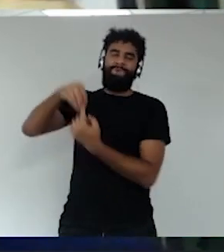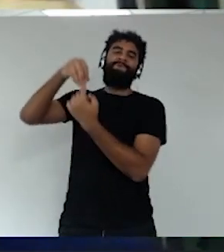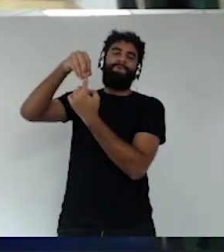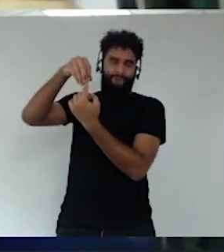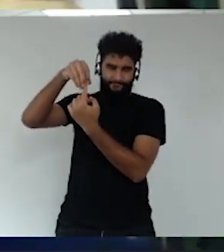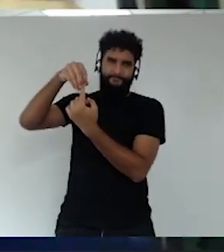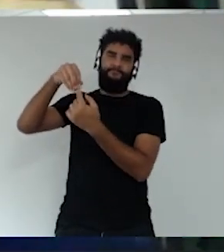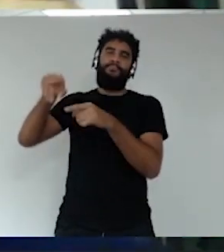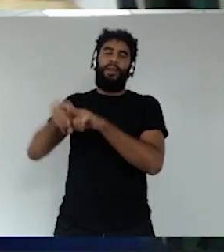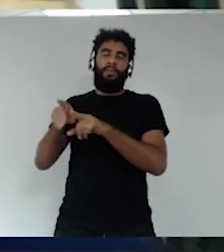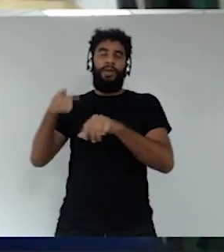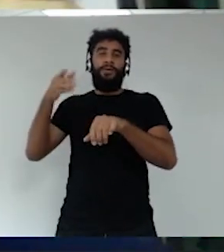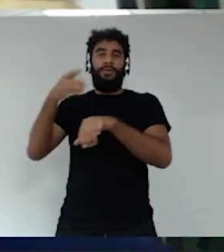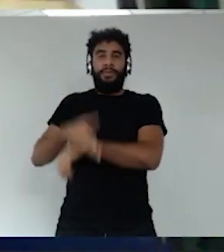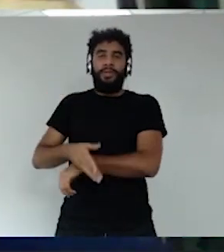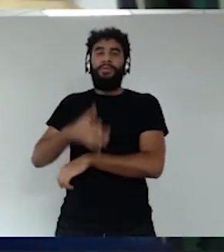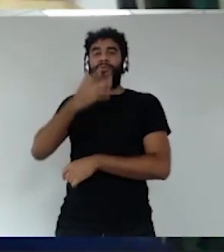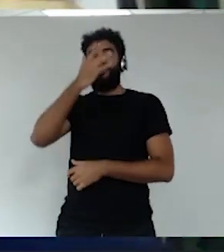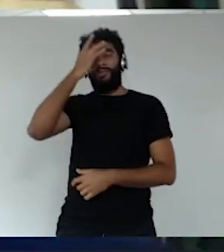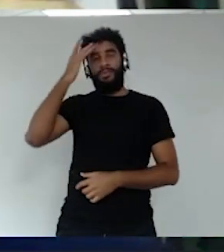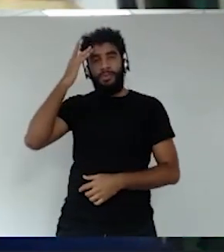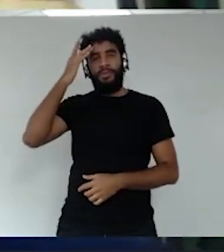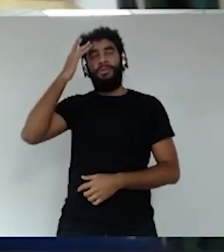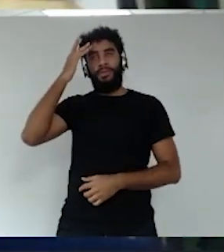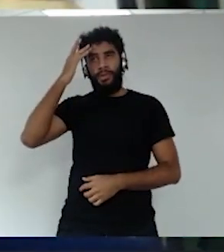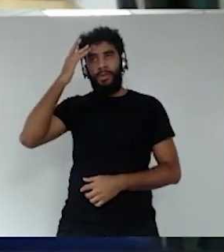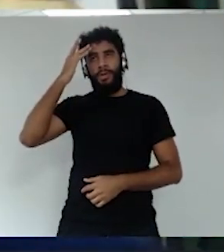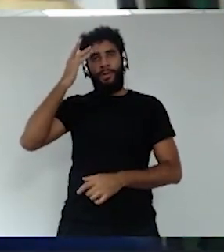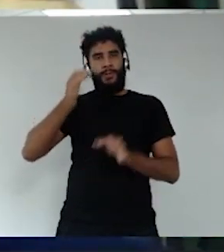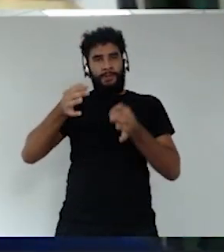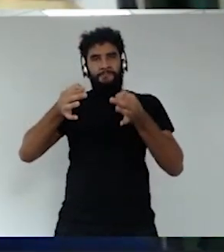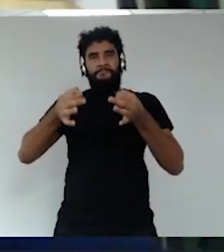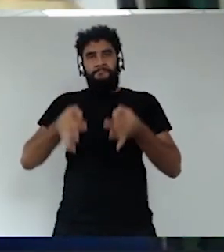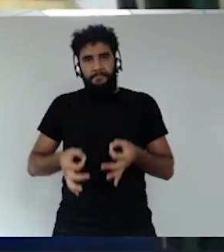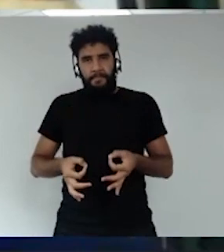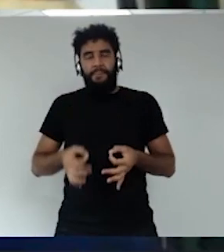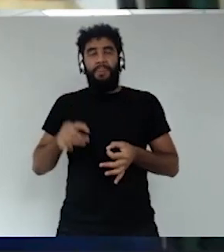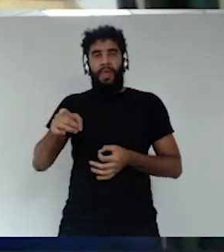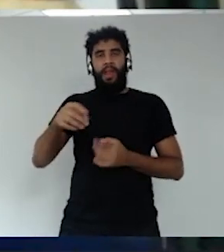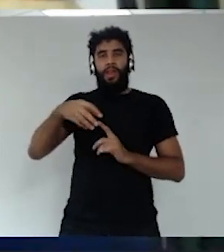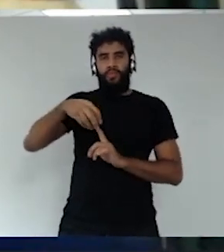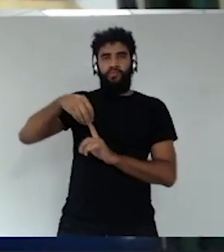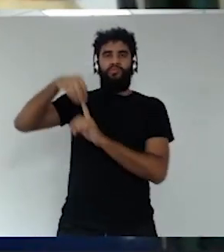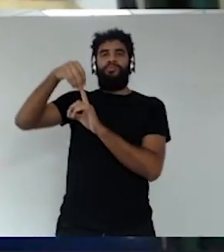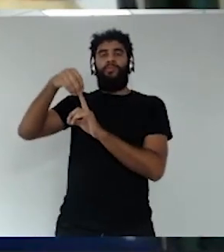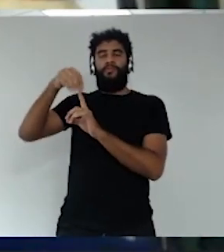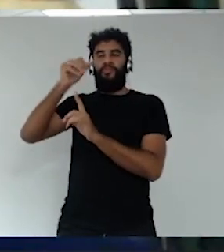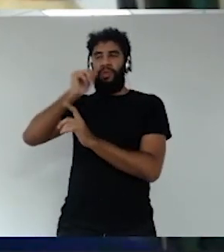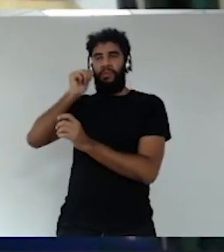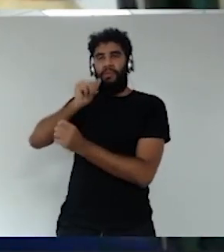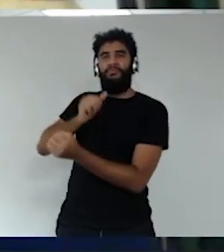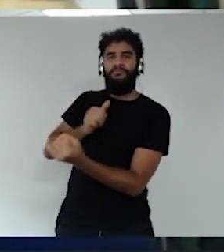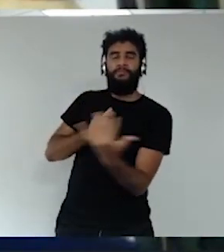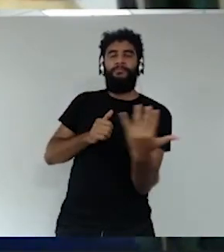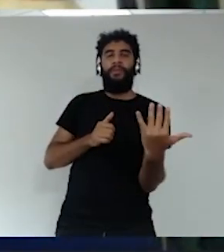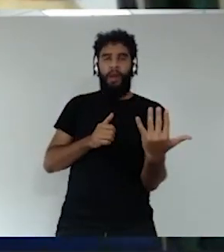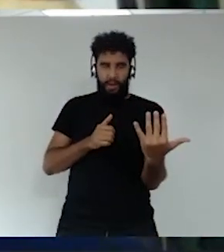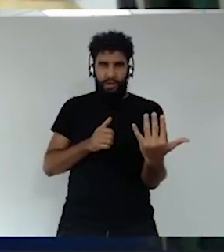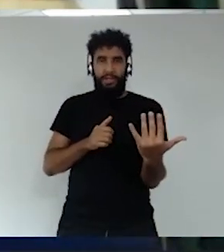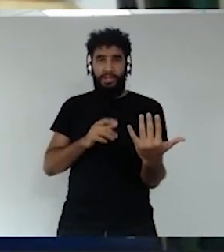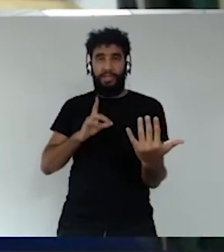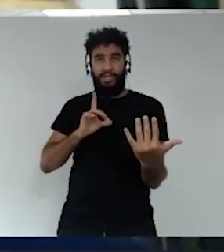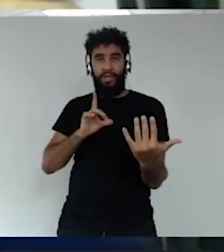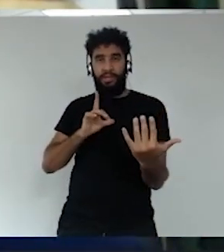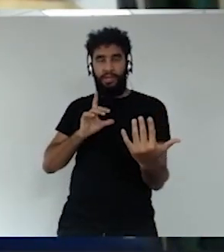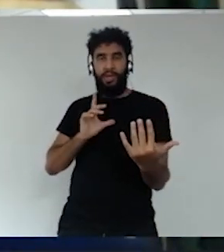de presença proporcionalmente adequada entre as mulheres que estão atingindo a sua